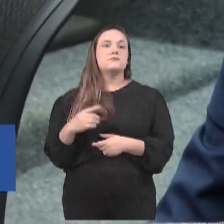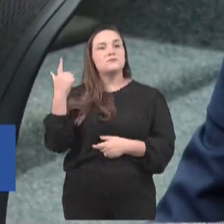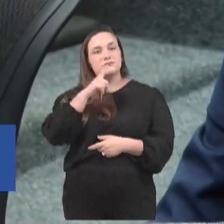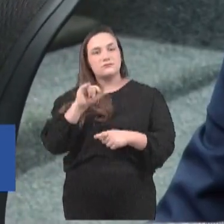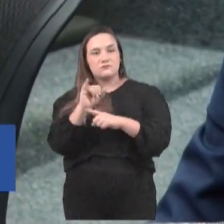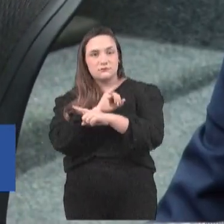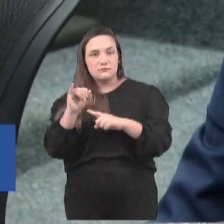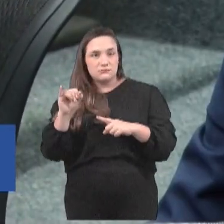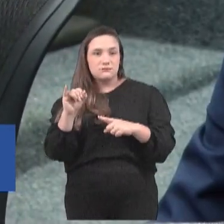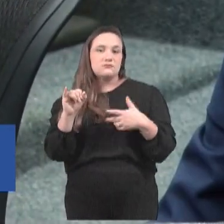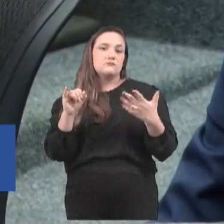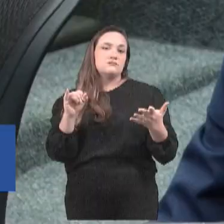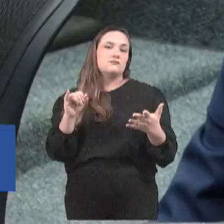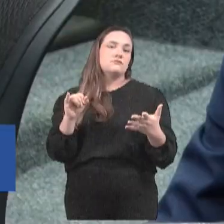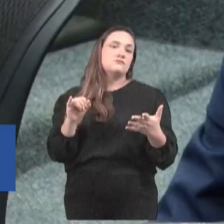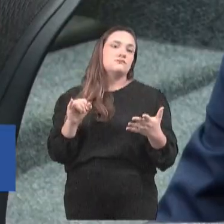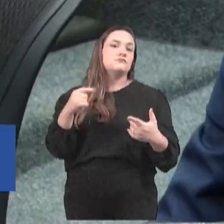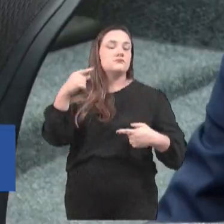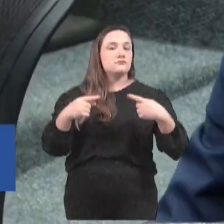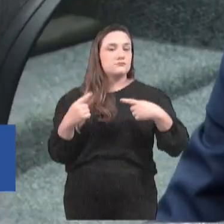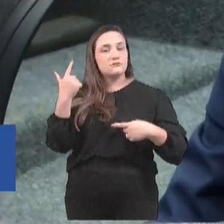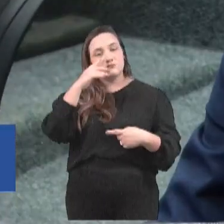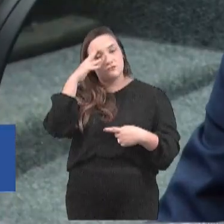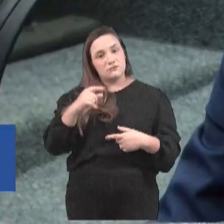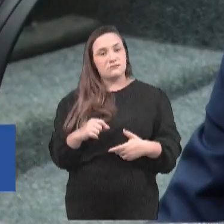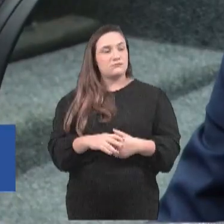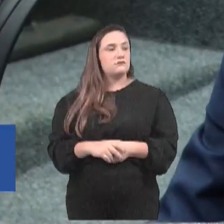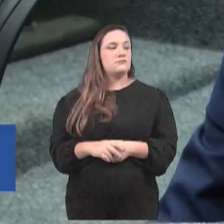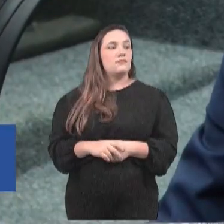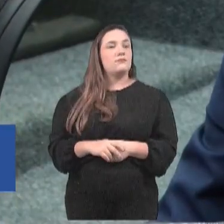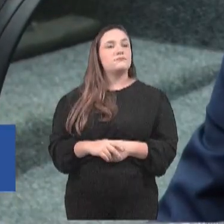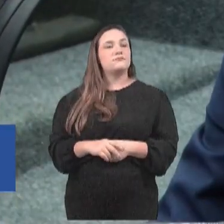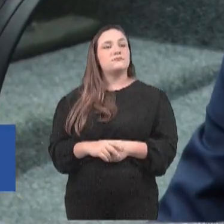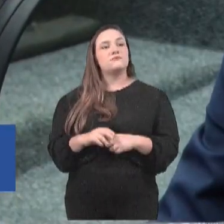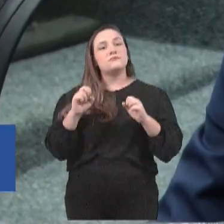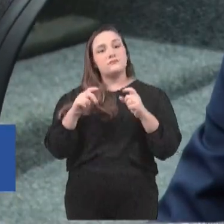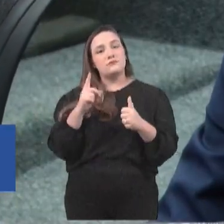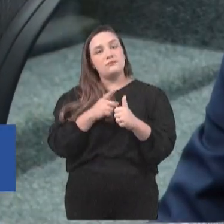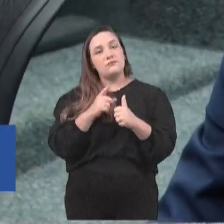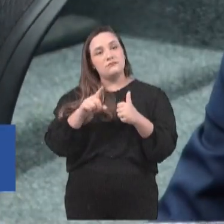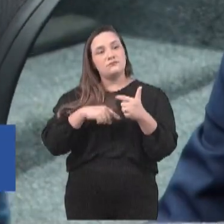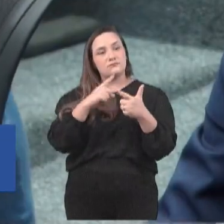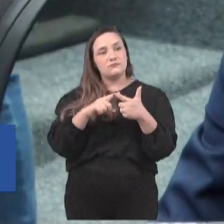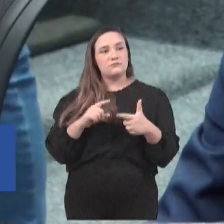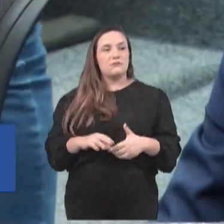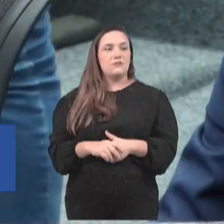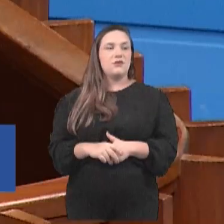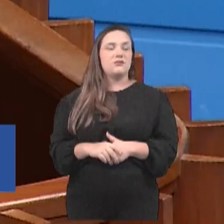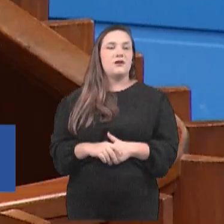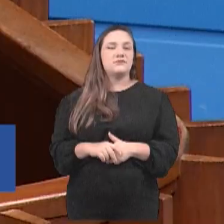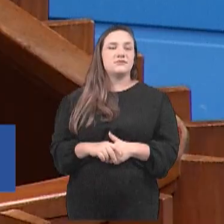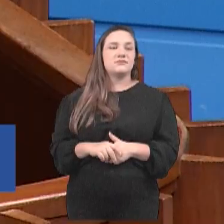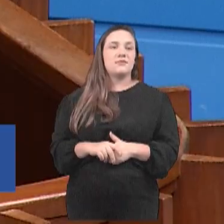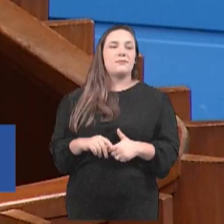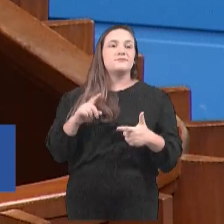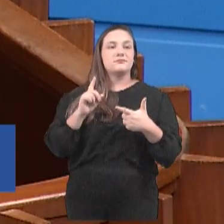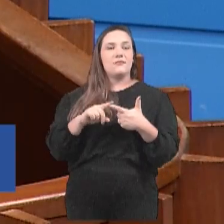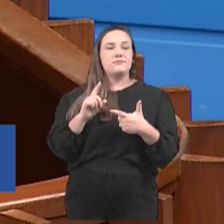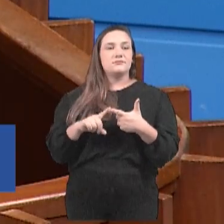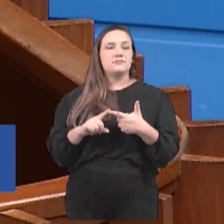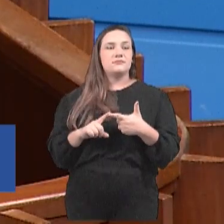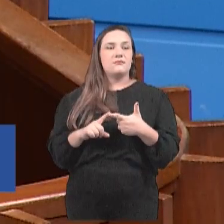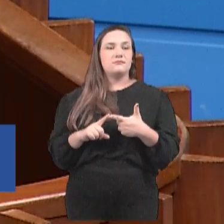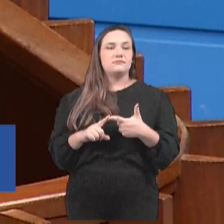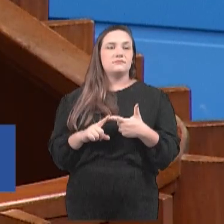formas, enfim, no debate com esta casa de resolver. Esse foi o primeiro drama que eu vivi. O segundo drama é quando 8